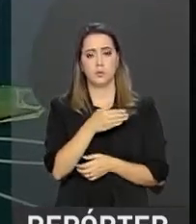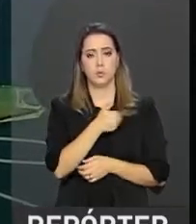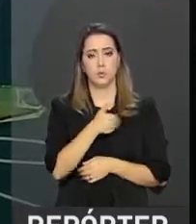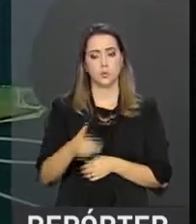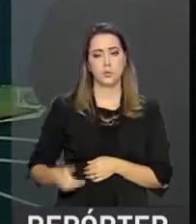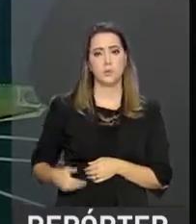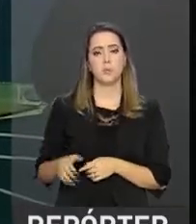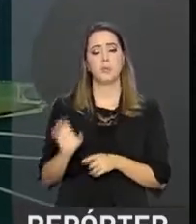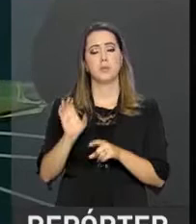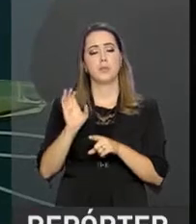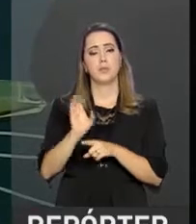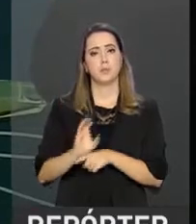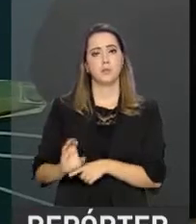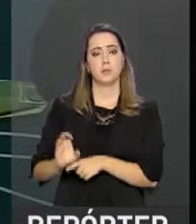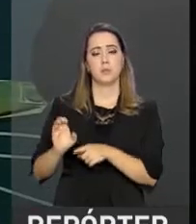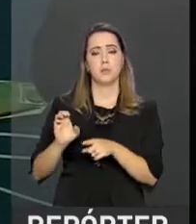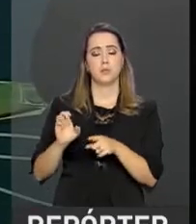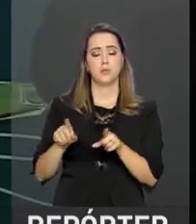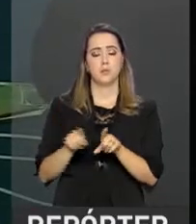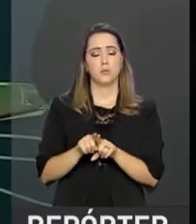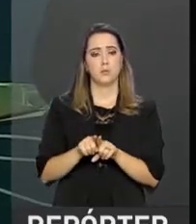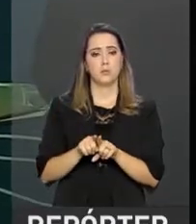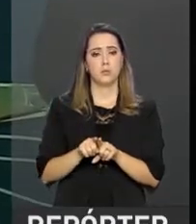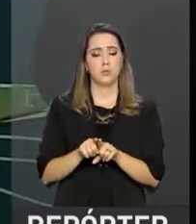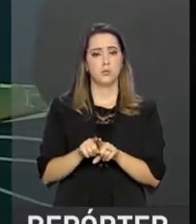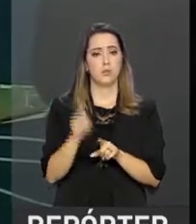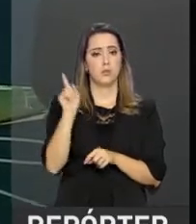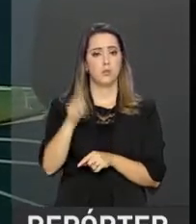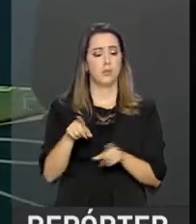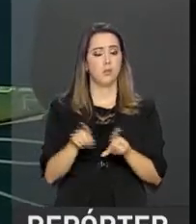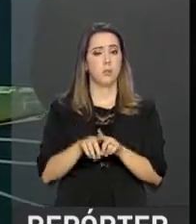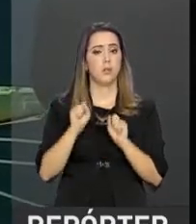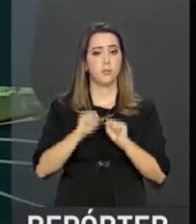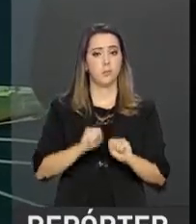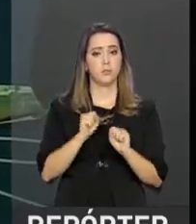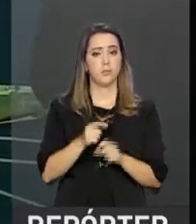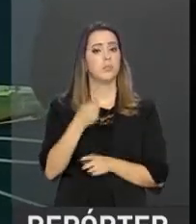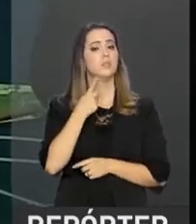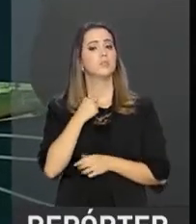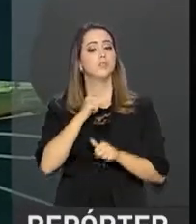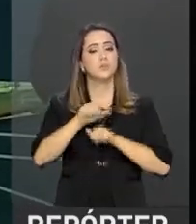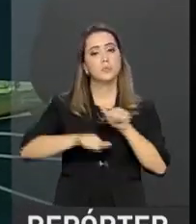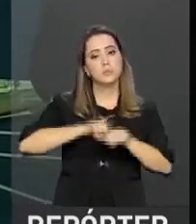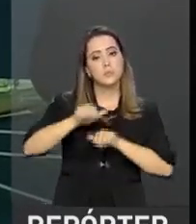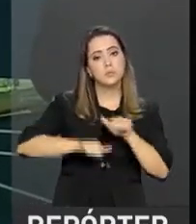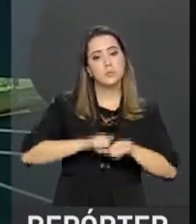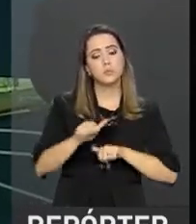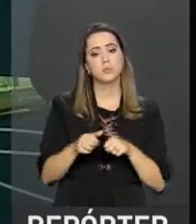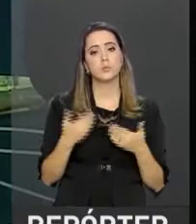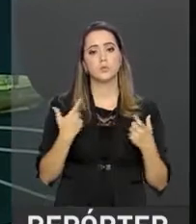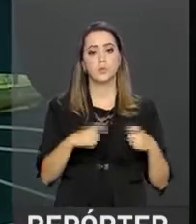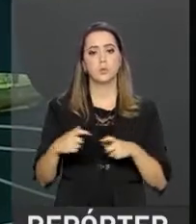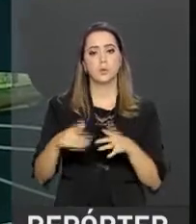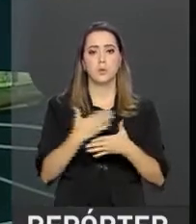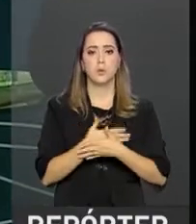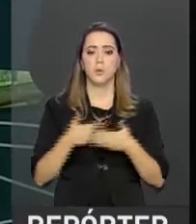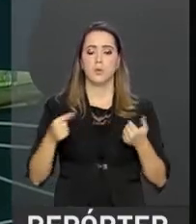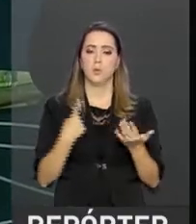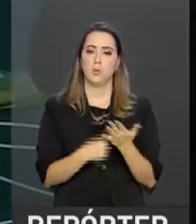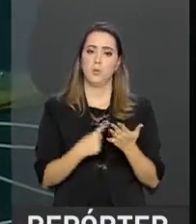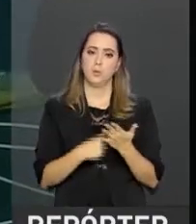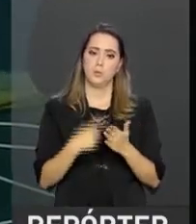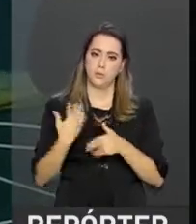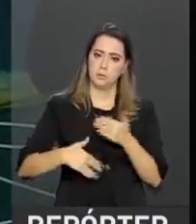as comunidades. E também é possível porque há uma vontade de tornar o ambiente e o espaço melhor, um compromisso